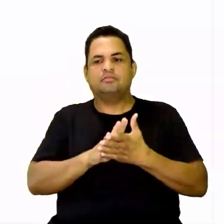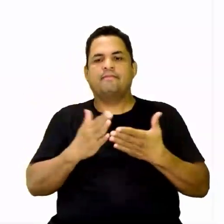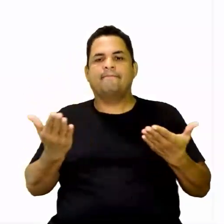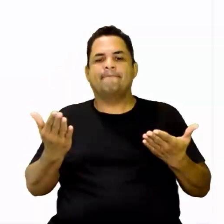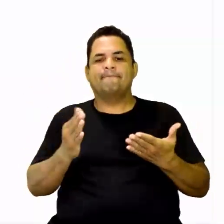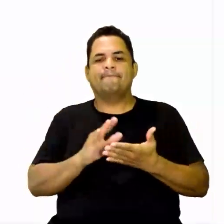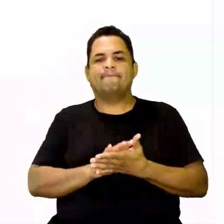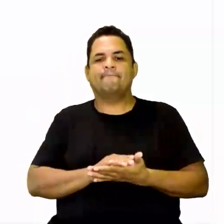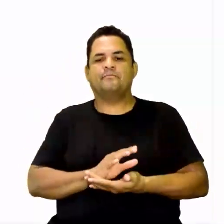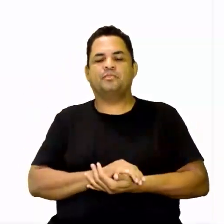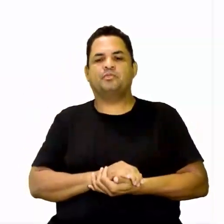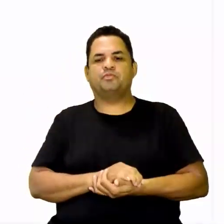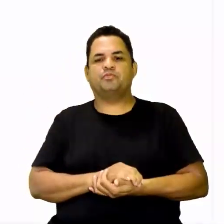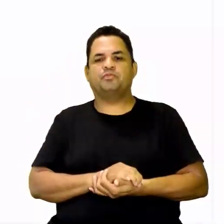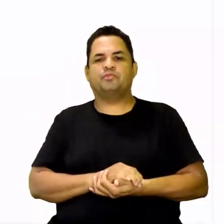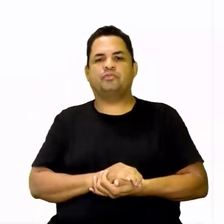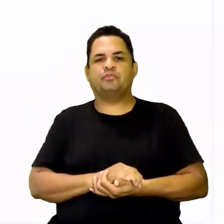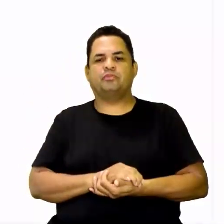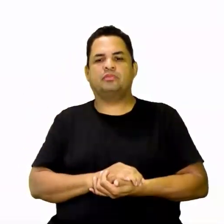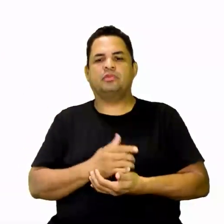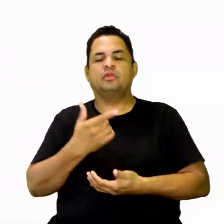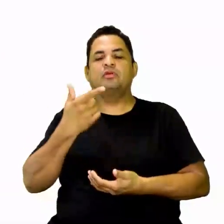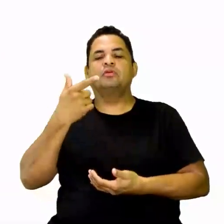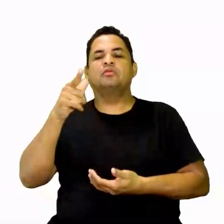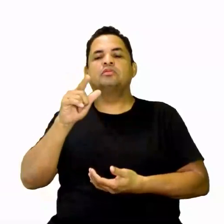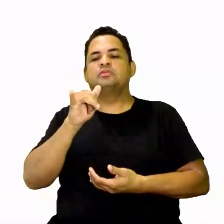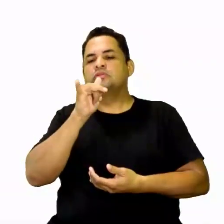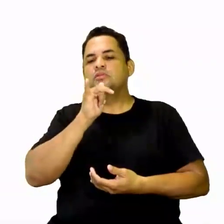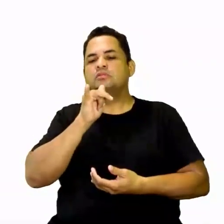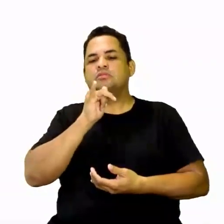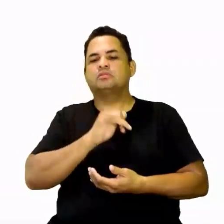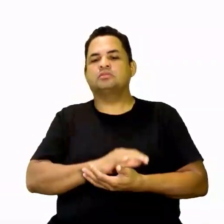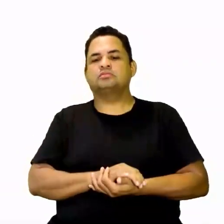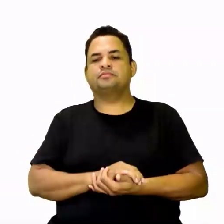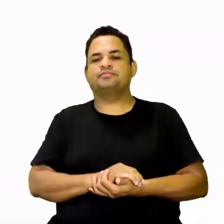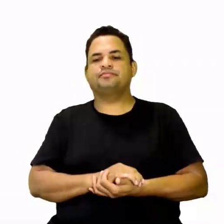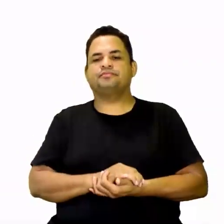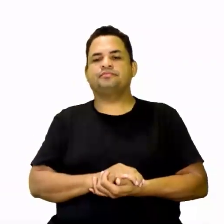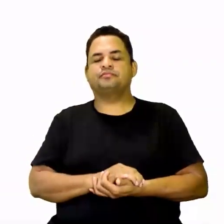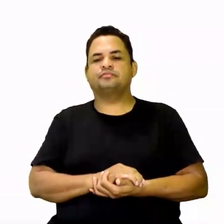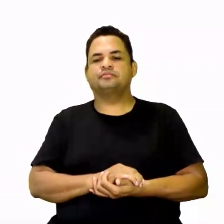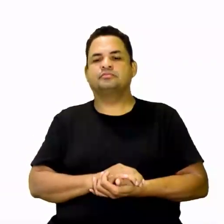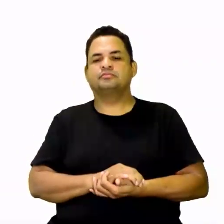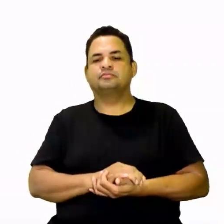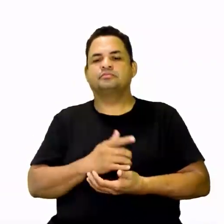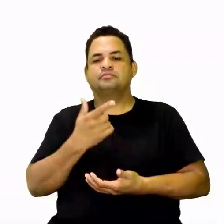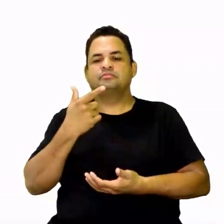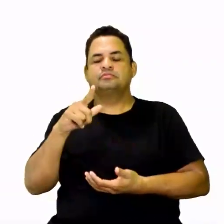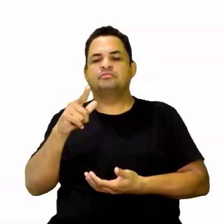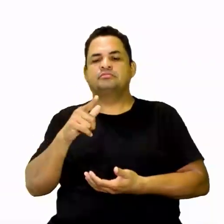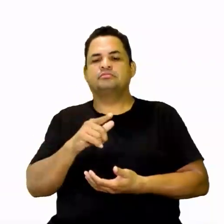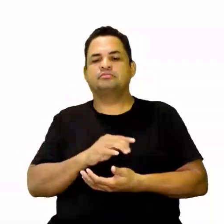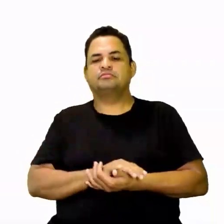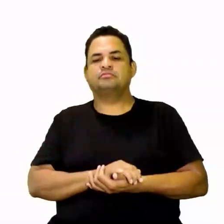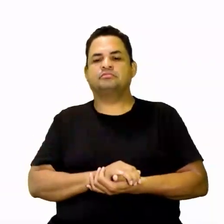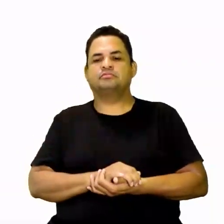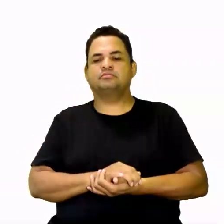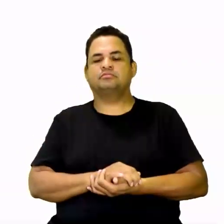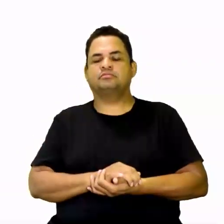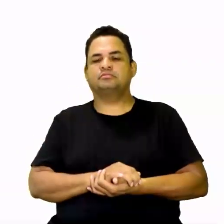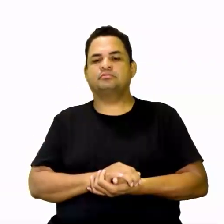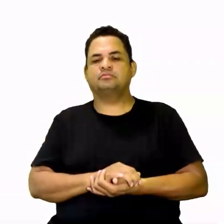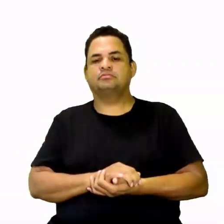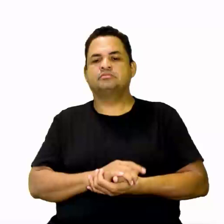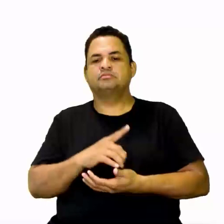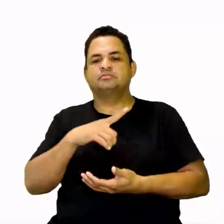para outro exemplo. Olha só, agora eu não tenho óleo, água e areia, mas